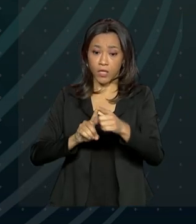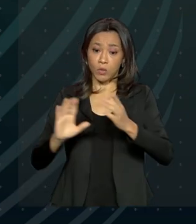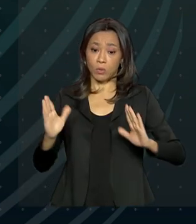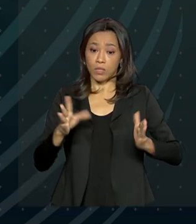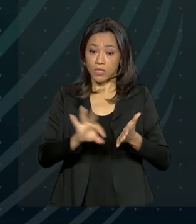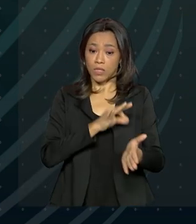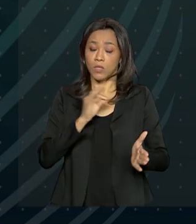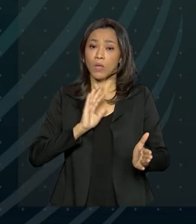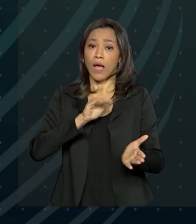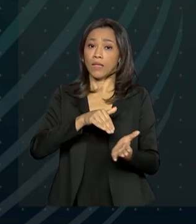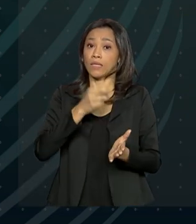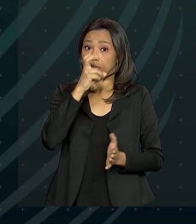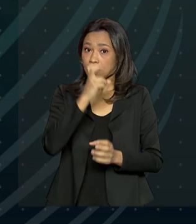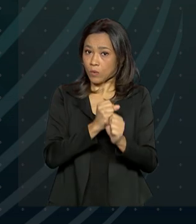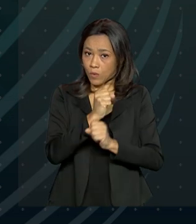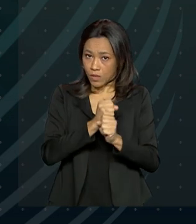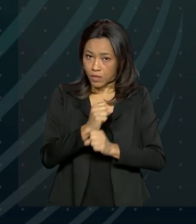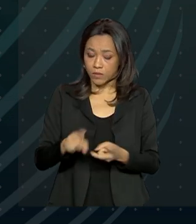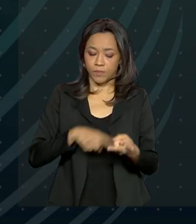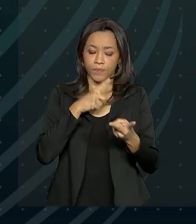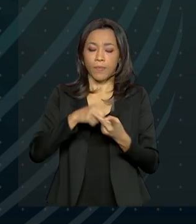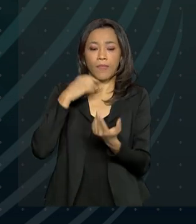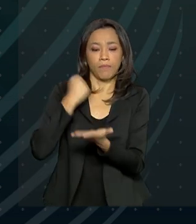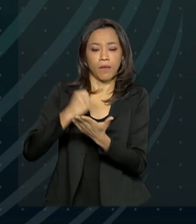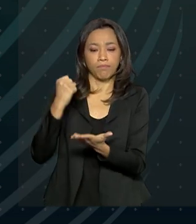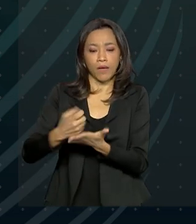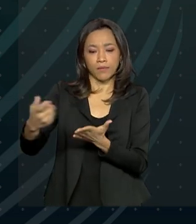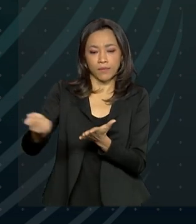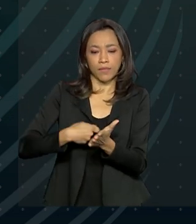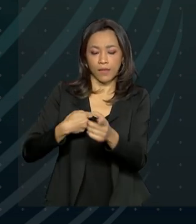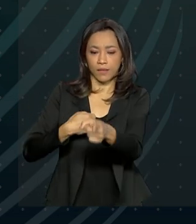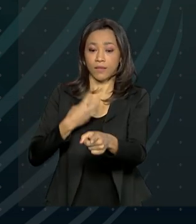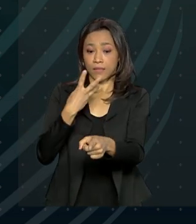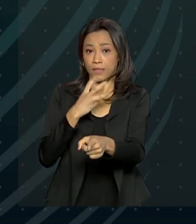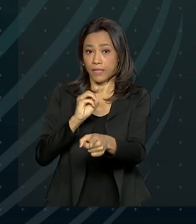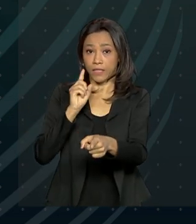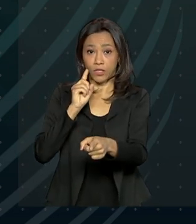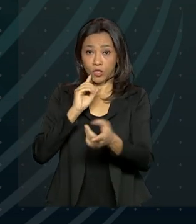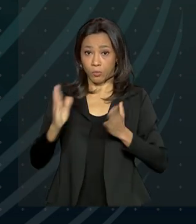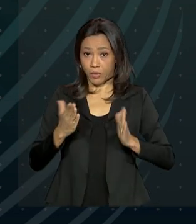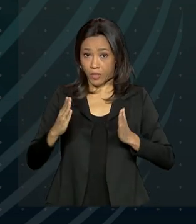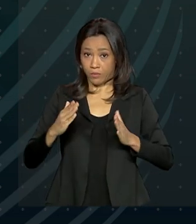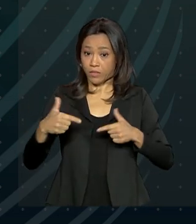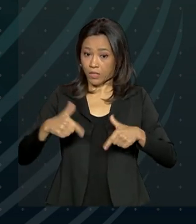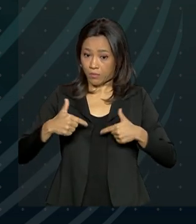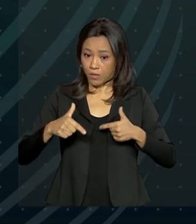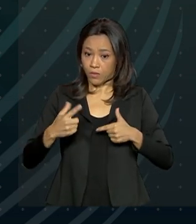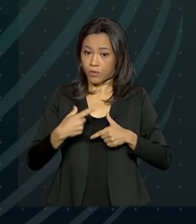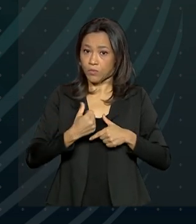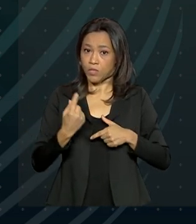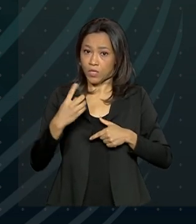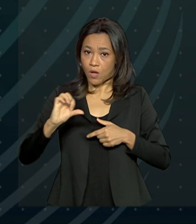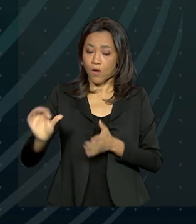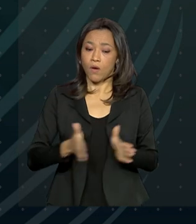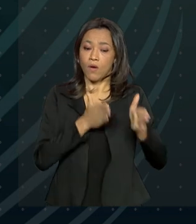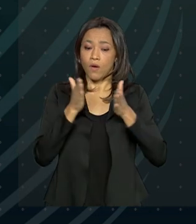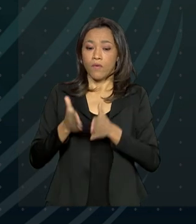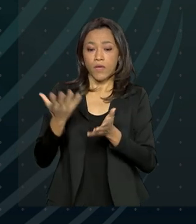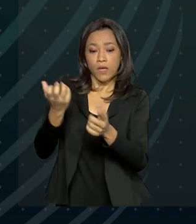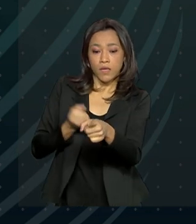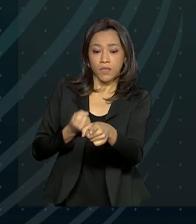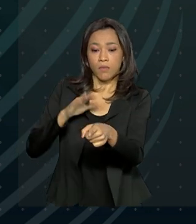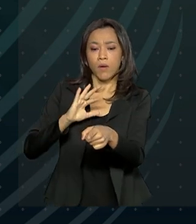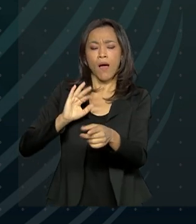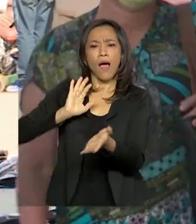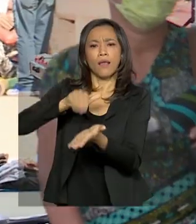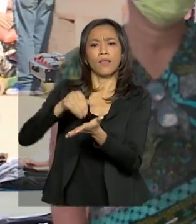anos, com carteira assinada por pelo menos 30 dias em 2019 e que recebeu em média até 2 salários mínimos